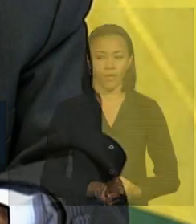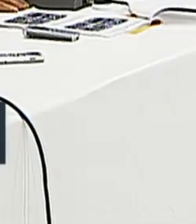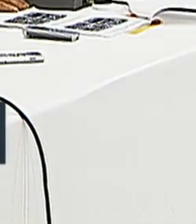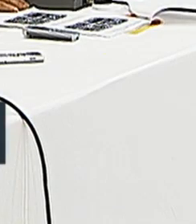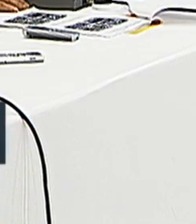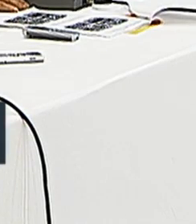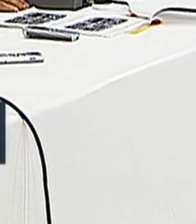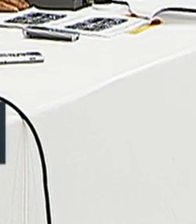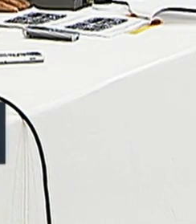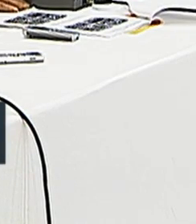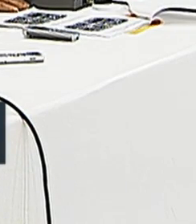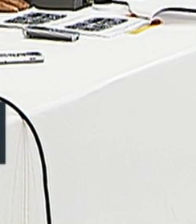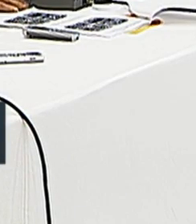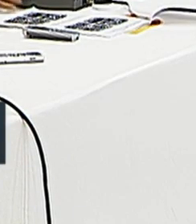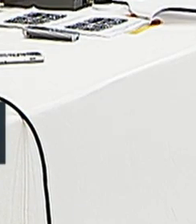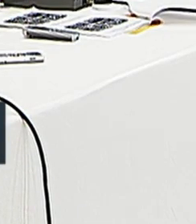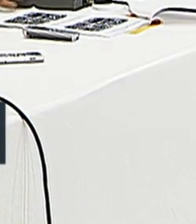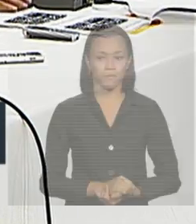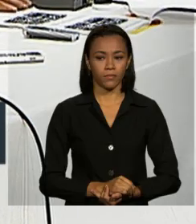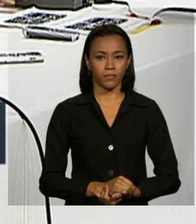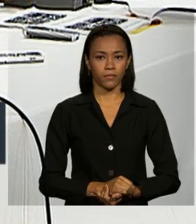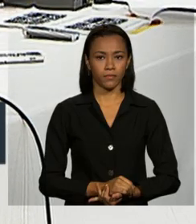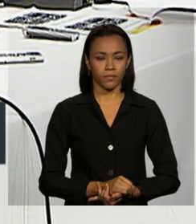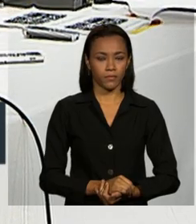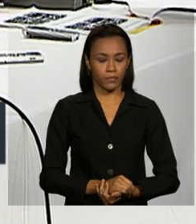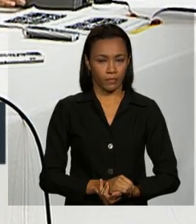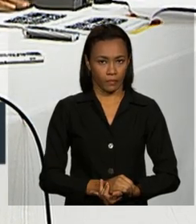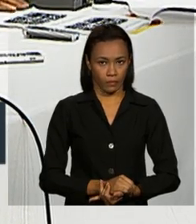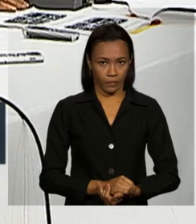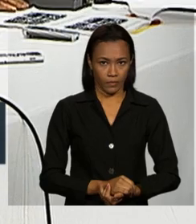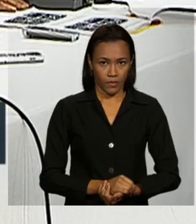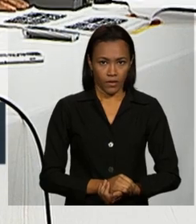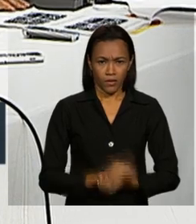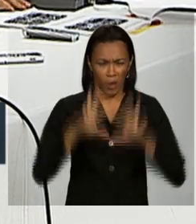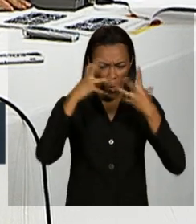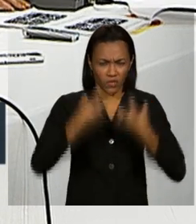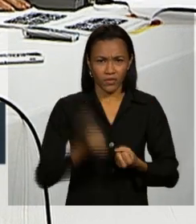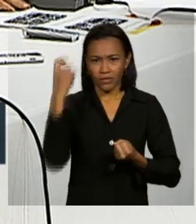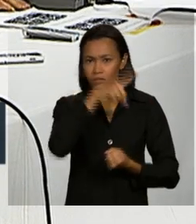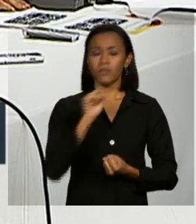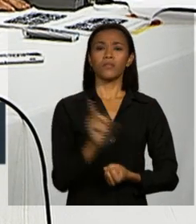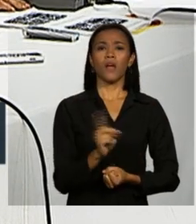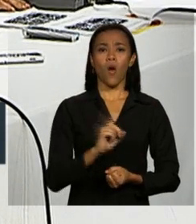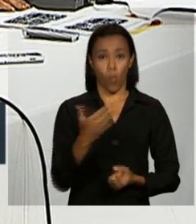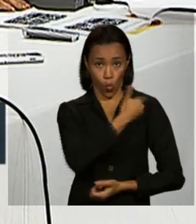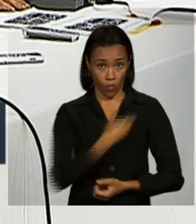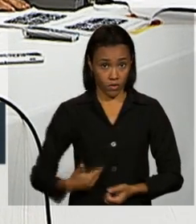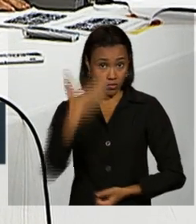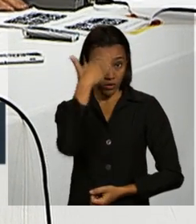cons acionário ainda mais complicado não não não torna porque quando o governo eh prevê